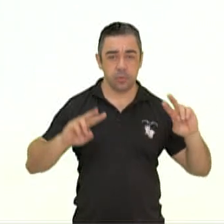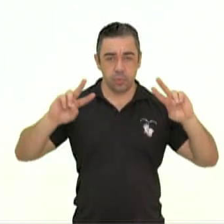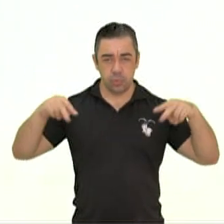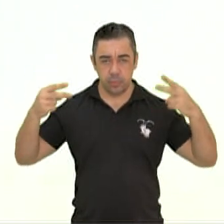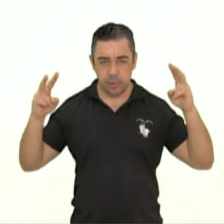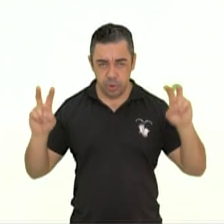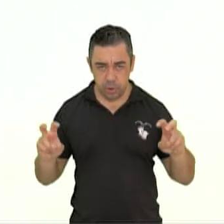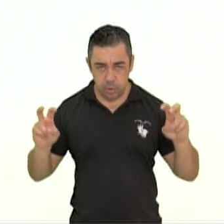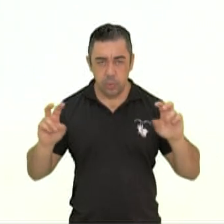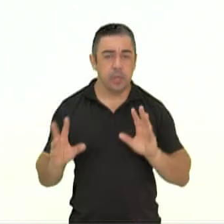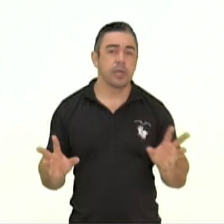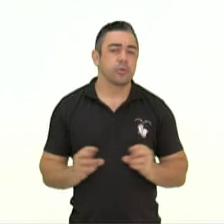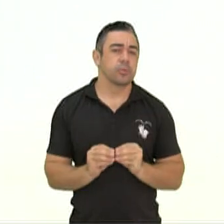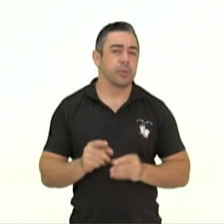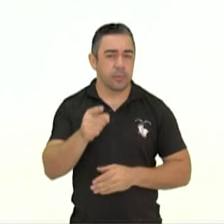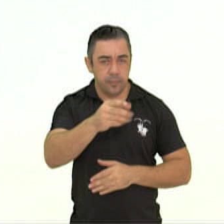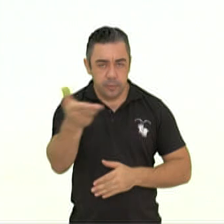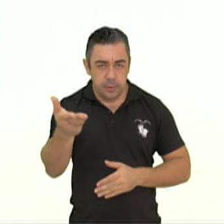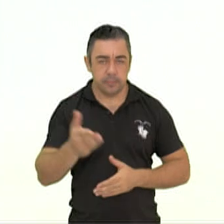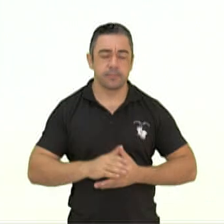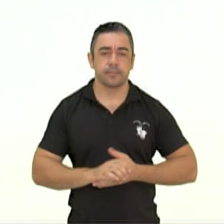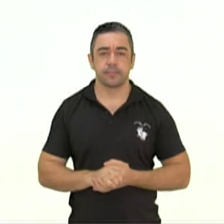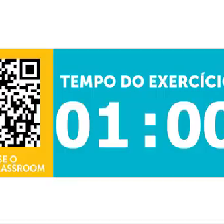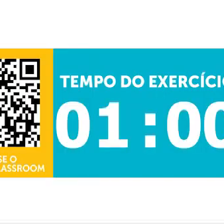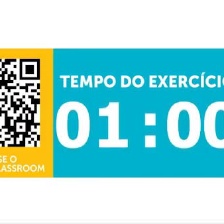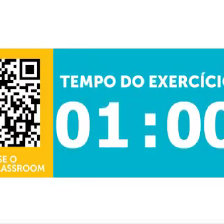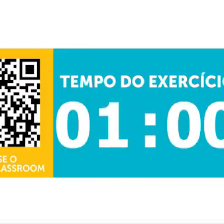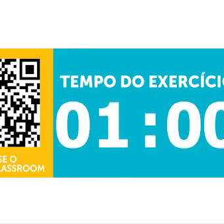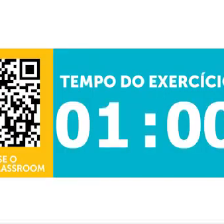resumo. Com vocês lá.